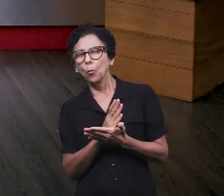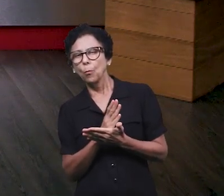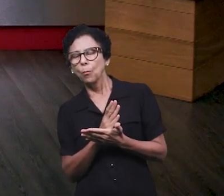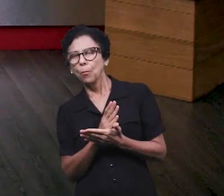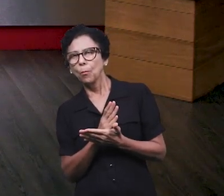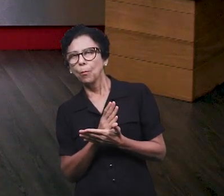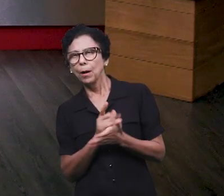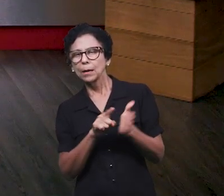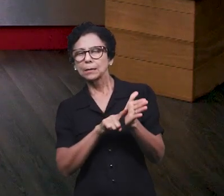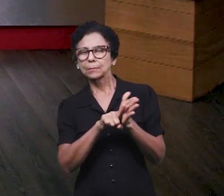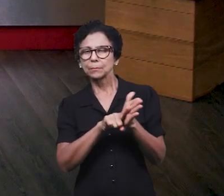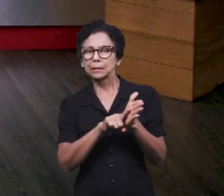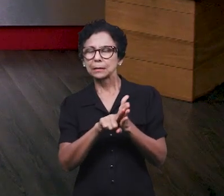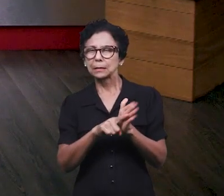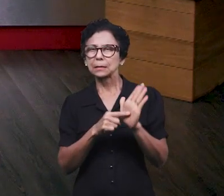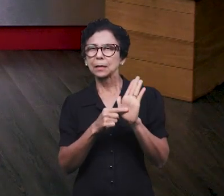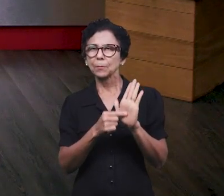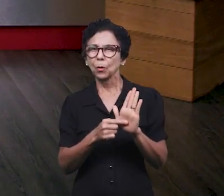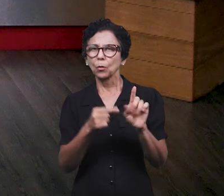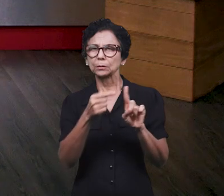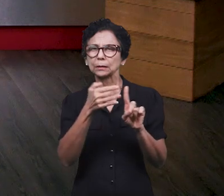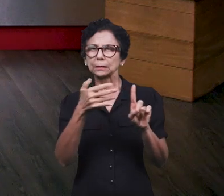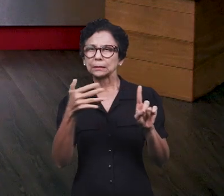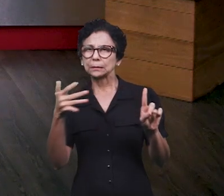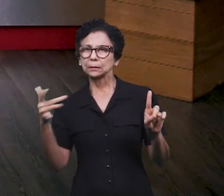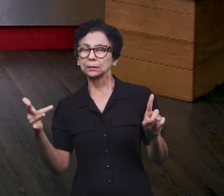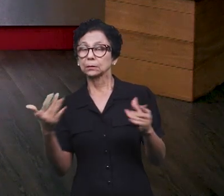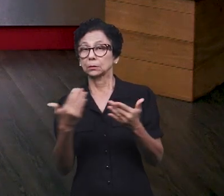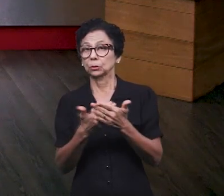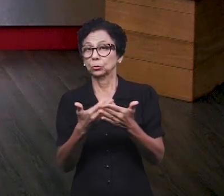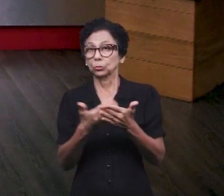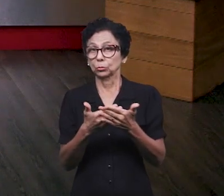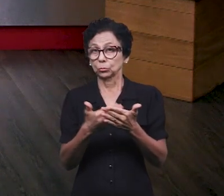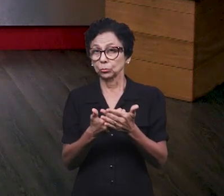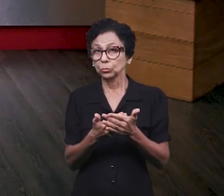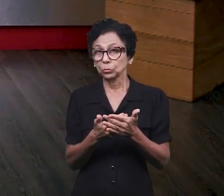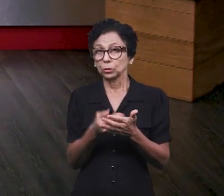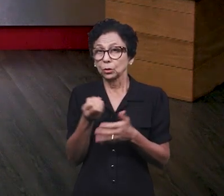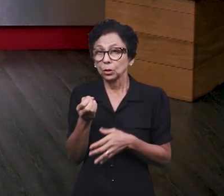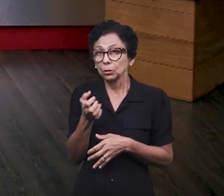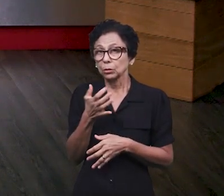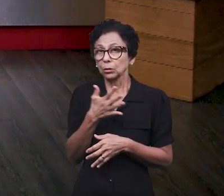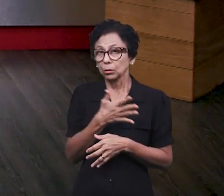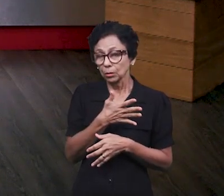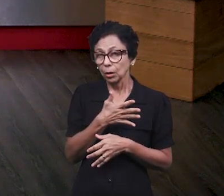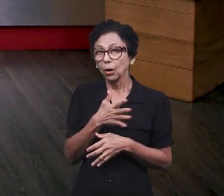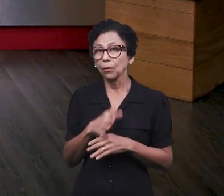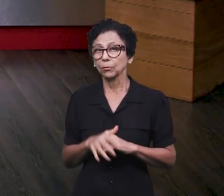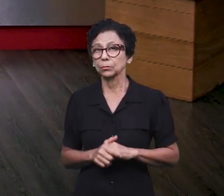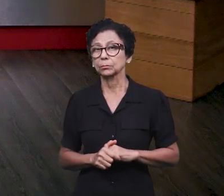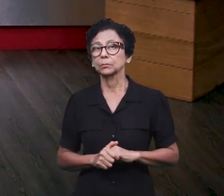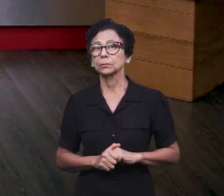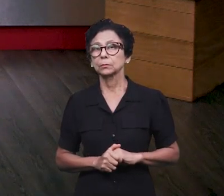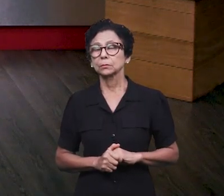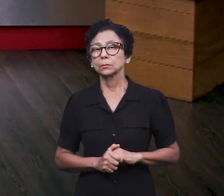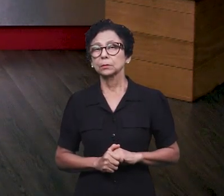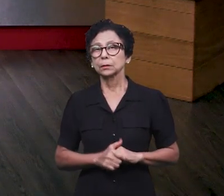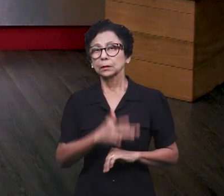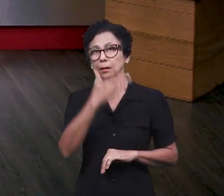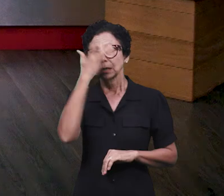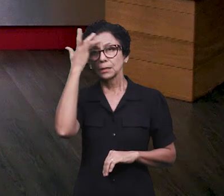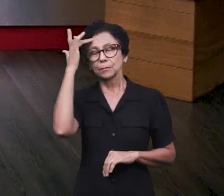pessoas têm essa síndrome. Os estudos mais recentes, eles mostram que os pacientes com fibromialgia, eles apresentam